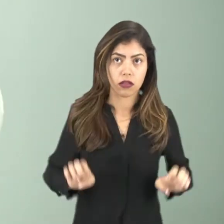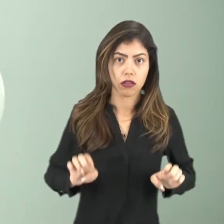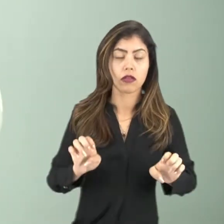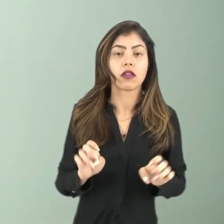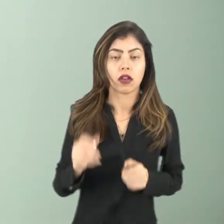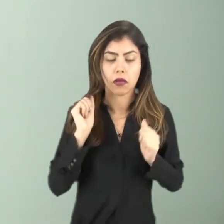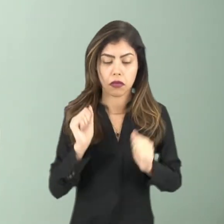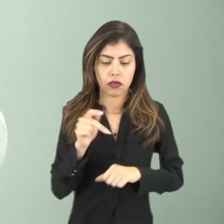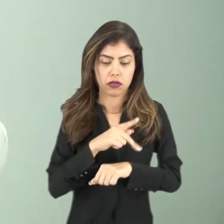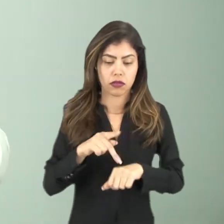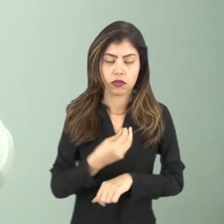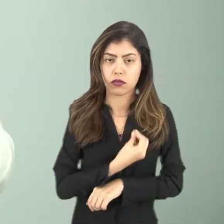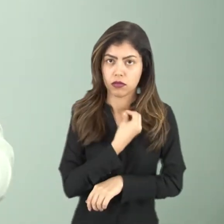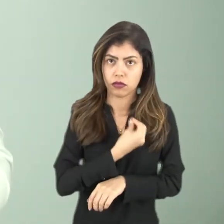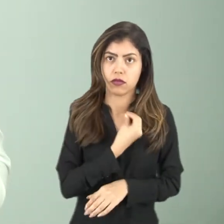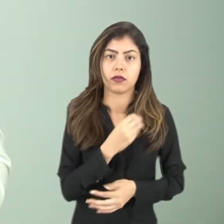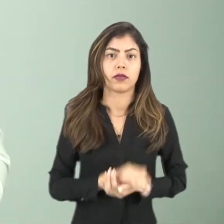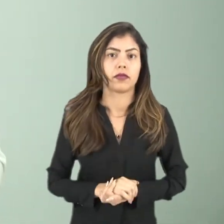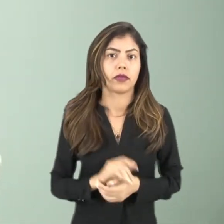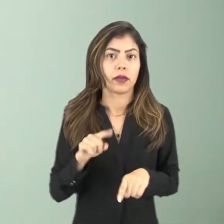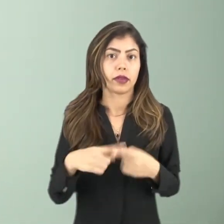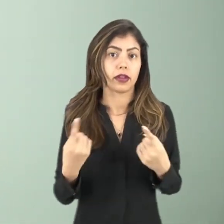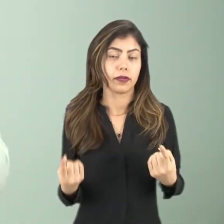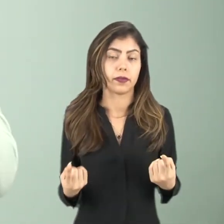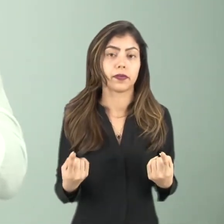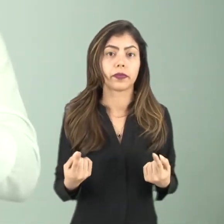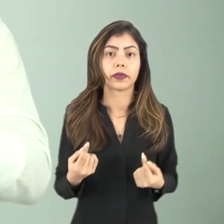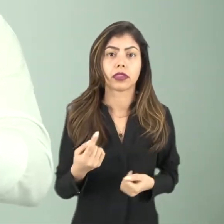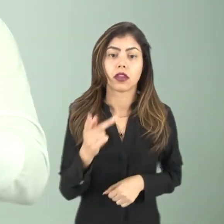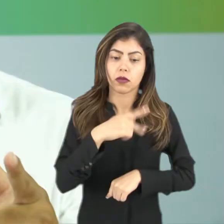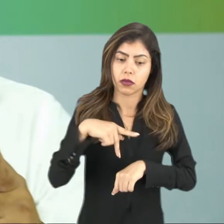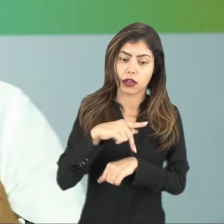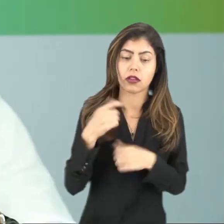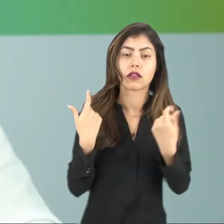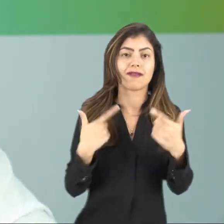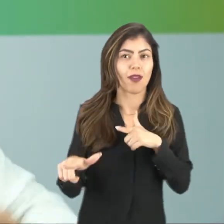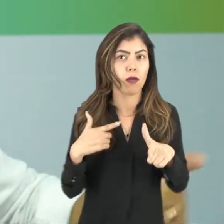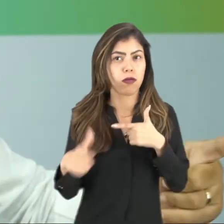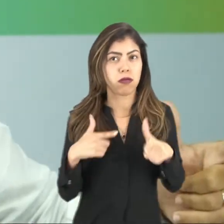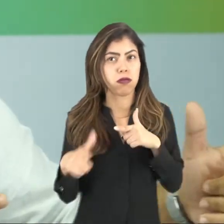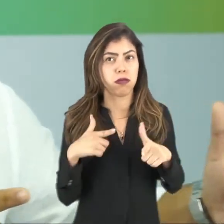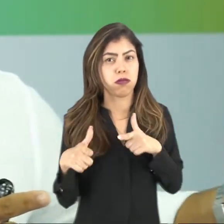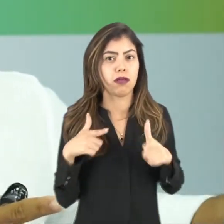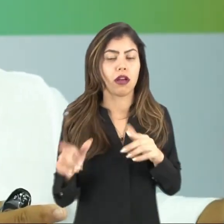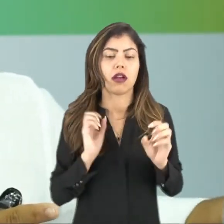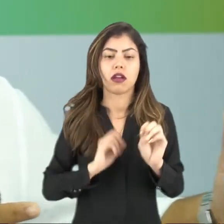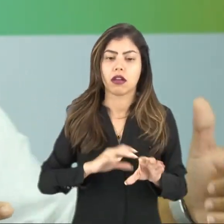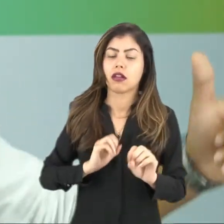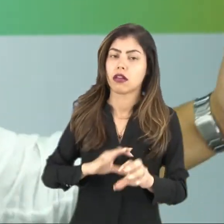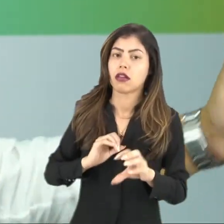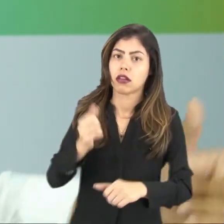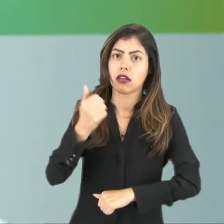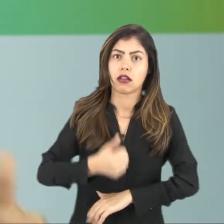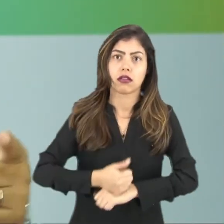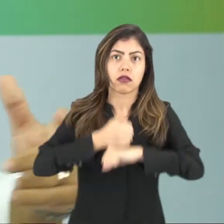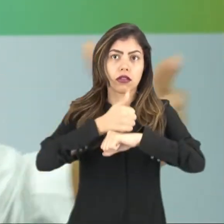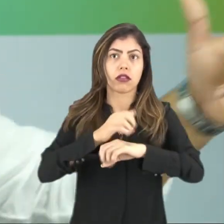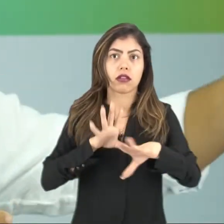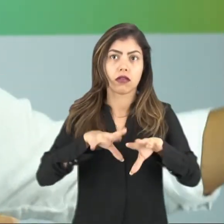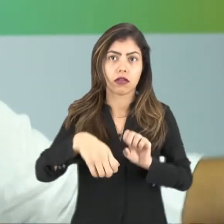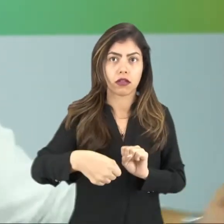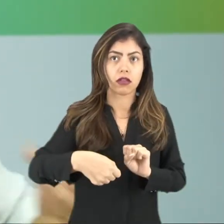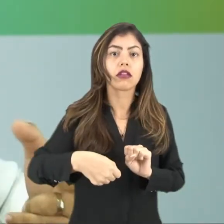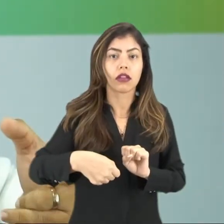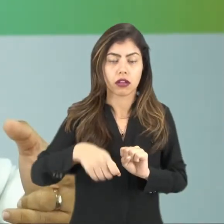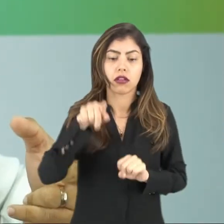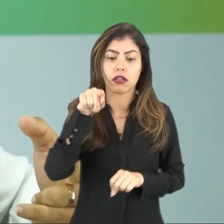de estrutura etária que um país pode viver, tá? Porém, o país tem que ter trabalhado bastante essa ideia de educação, de